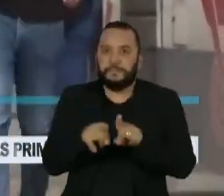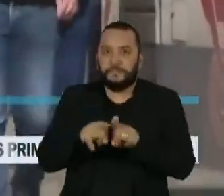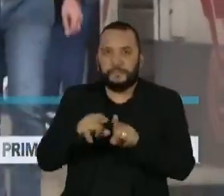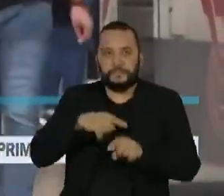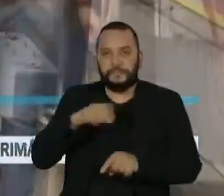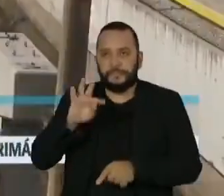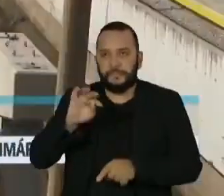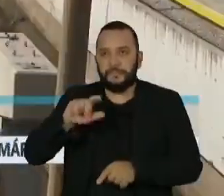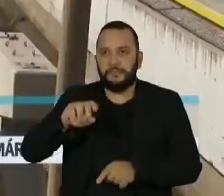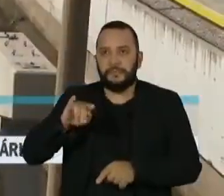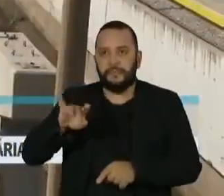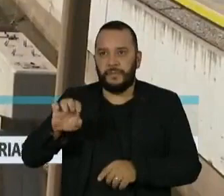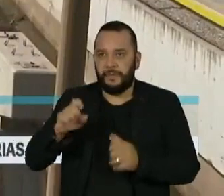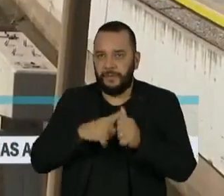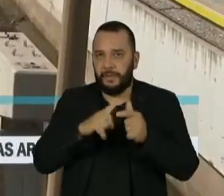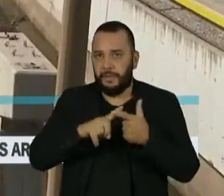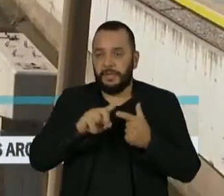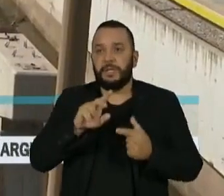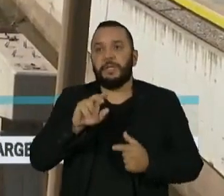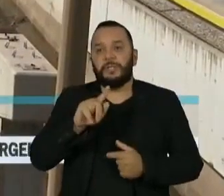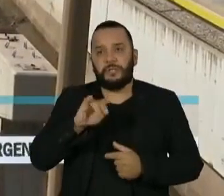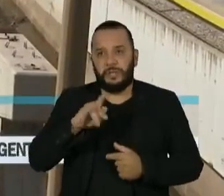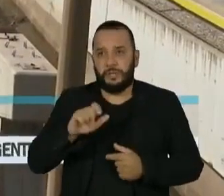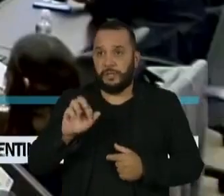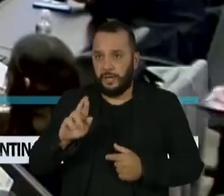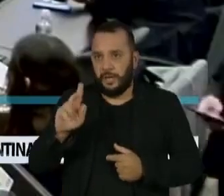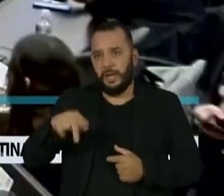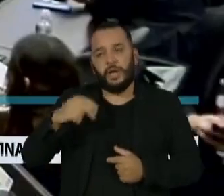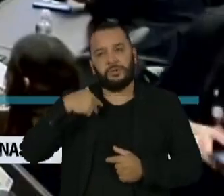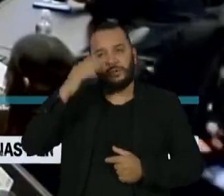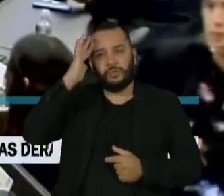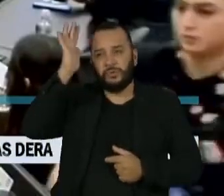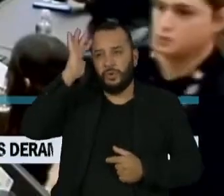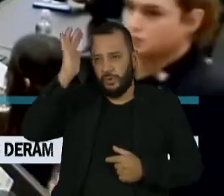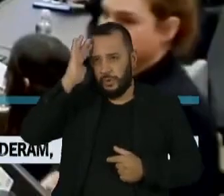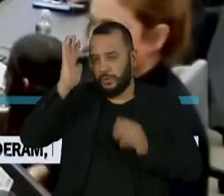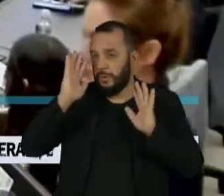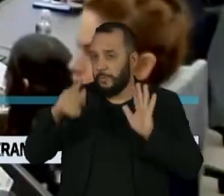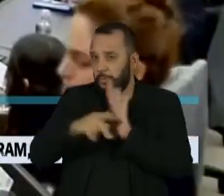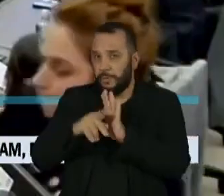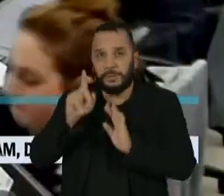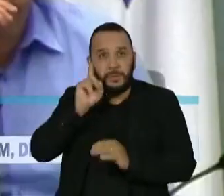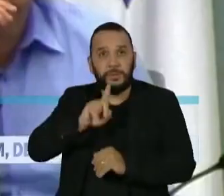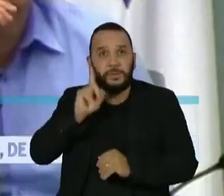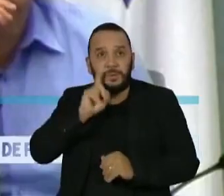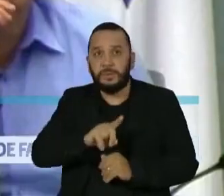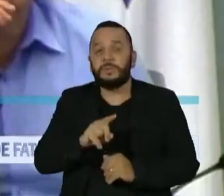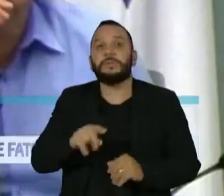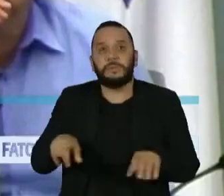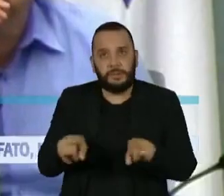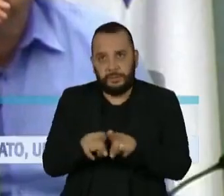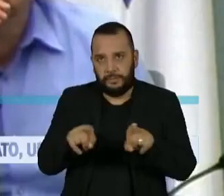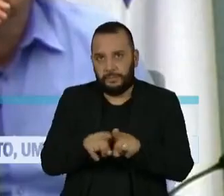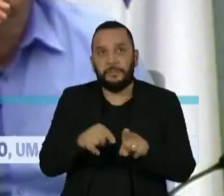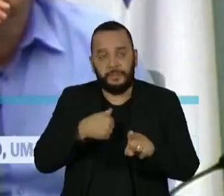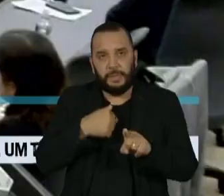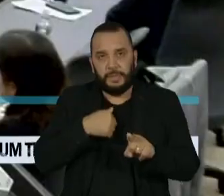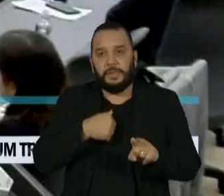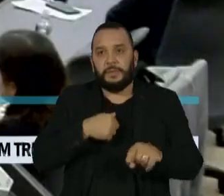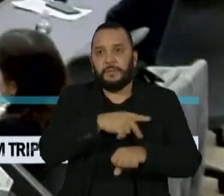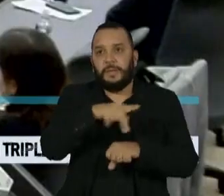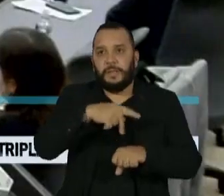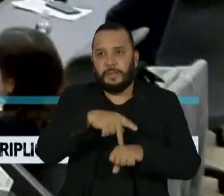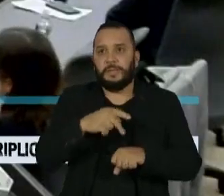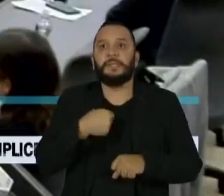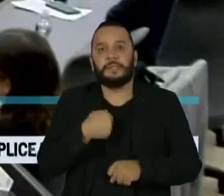Jeddah é um sonho antigo da diplomacia norte-americana. Além de consolidar o reconhecimento da existência de Israel pela maioria do